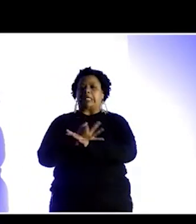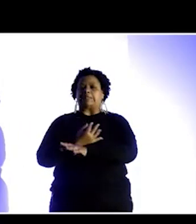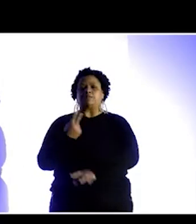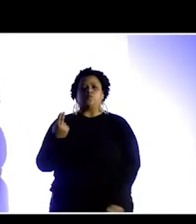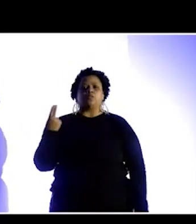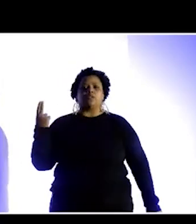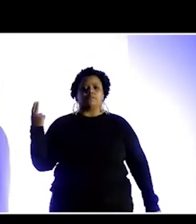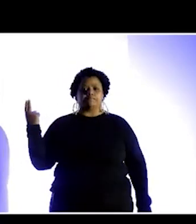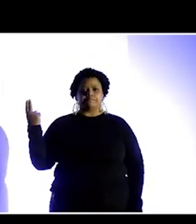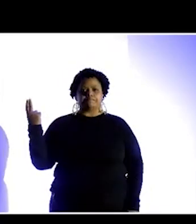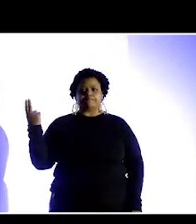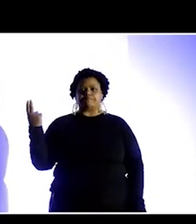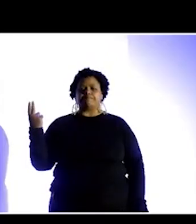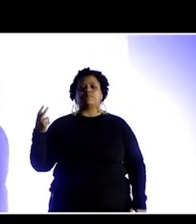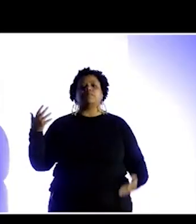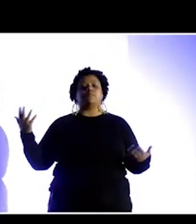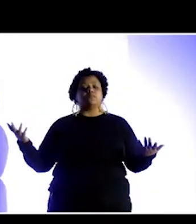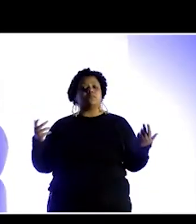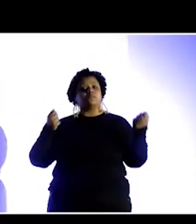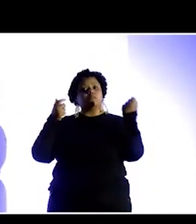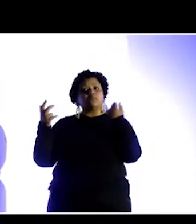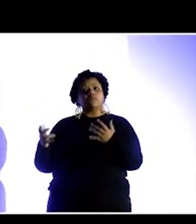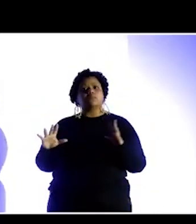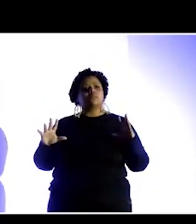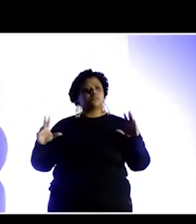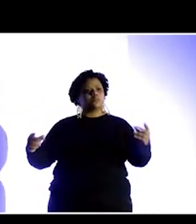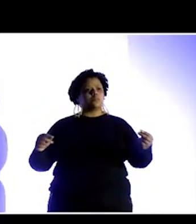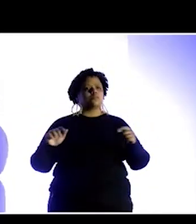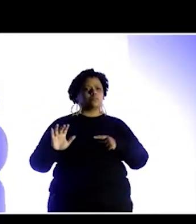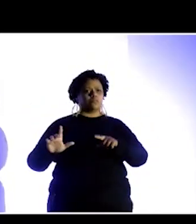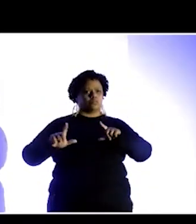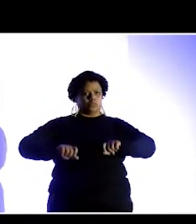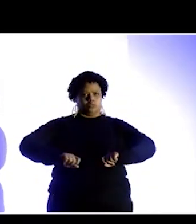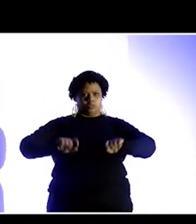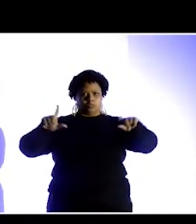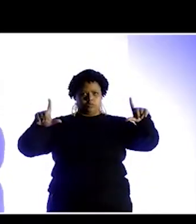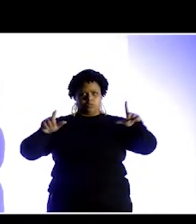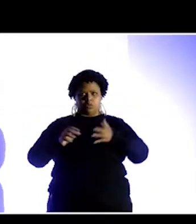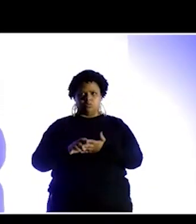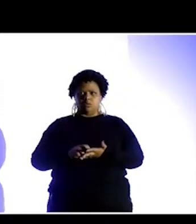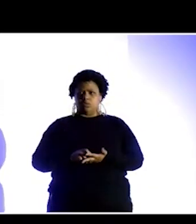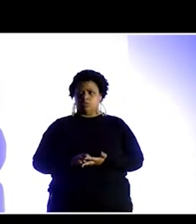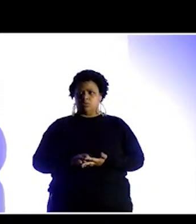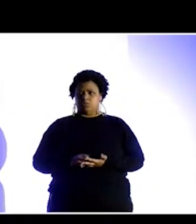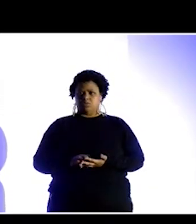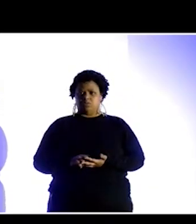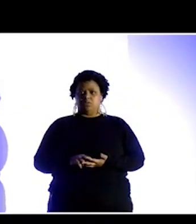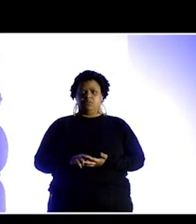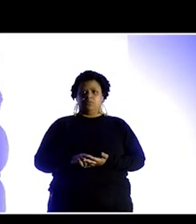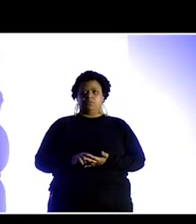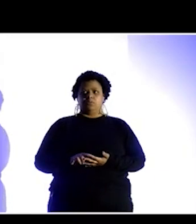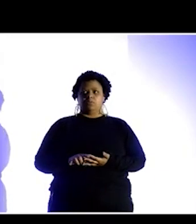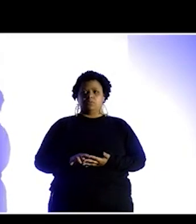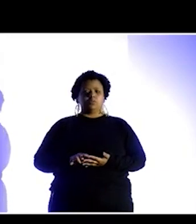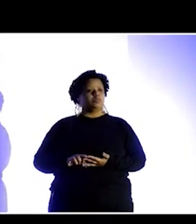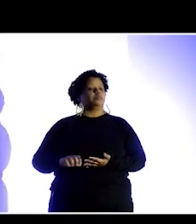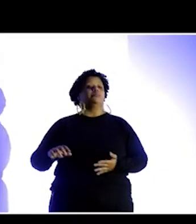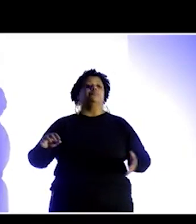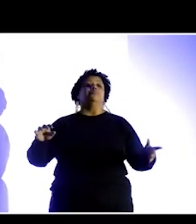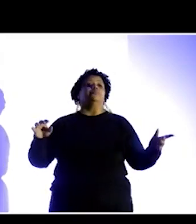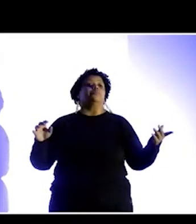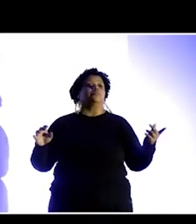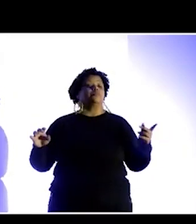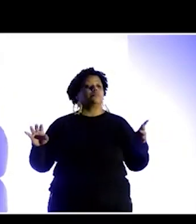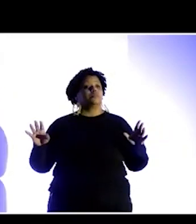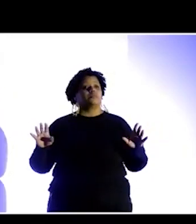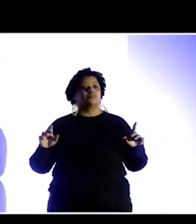Todas essas projeções climáticas que o IPCC fornece, ele oferece, para a gente lá